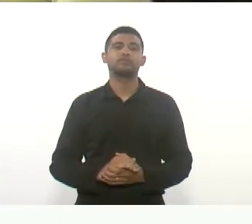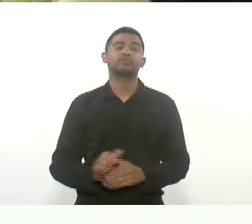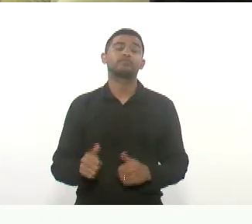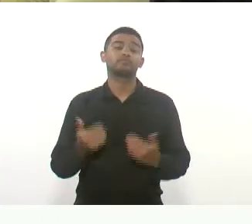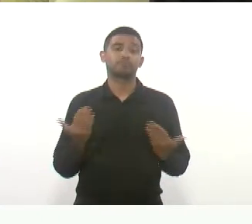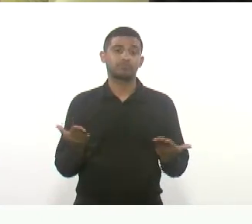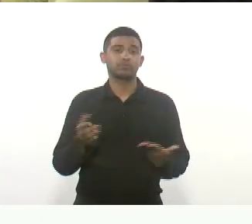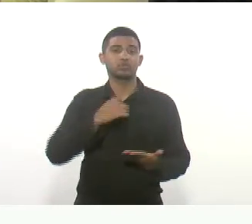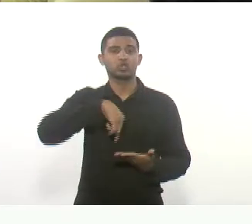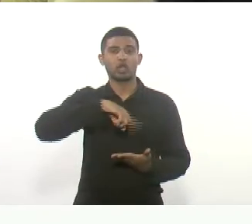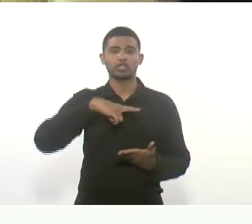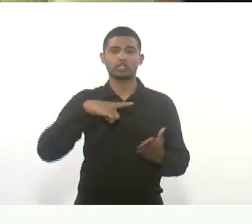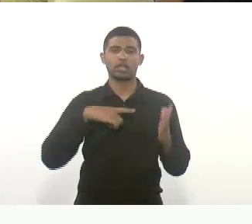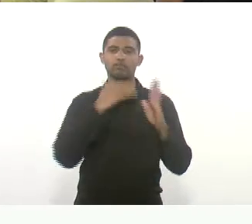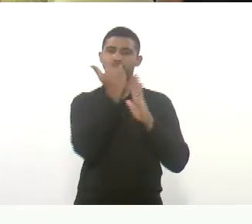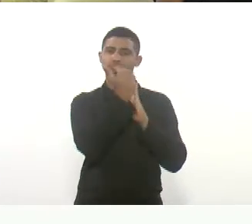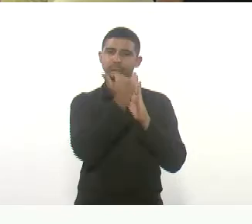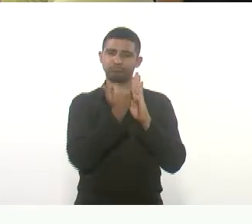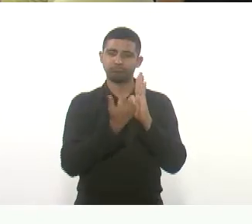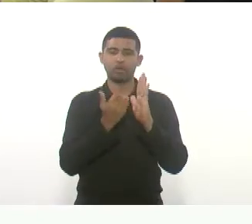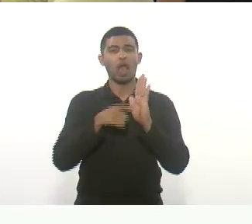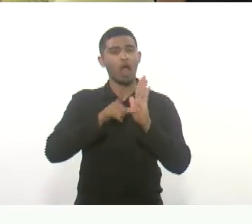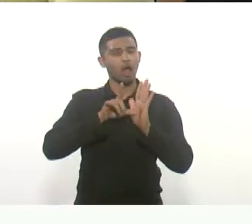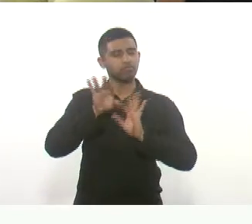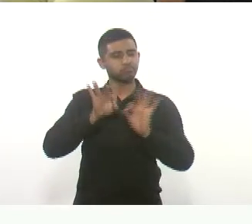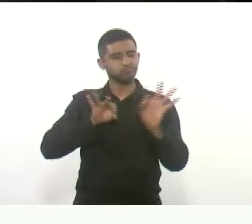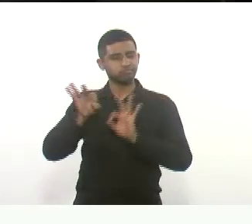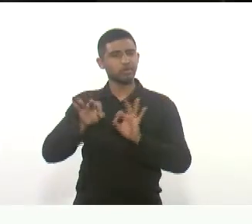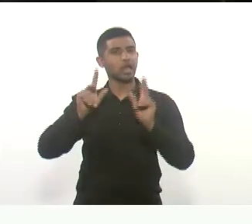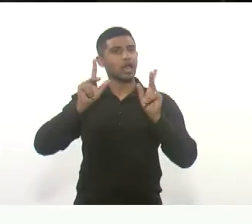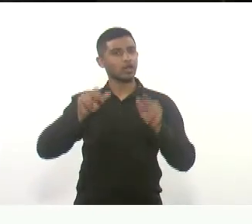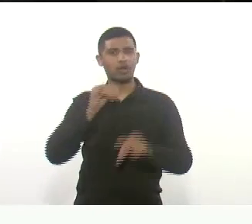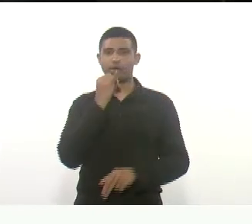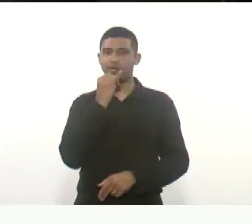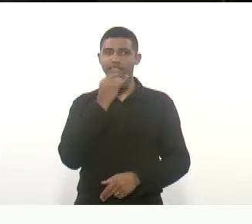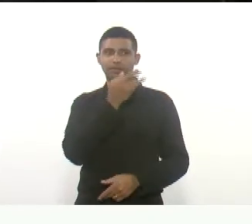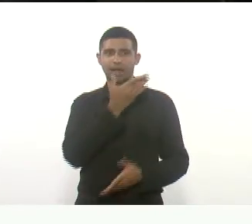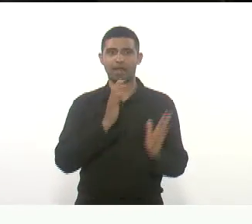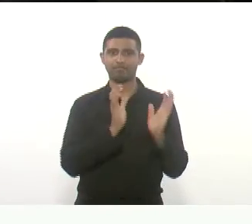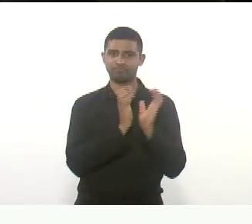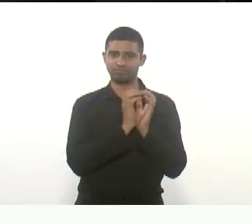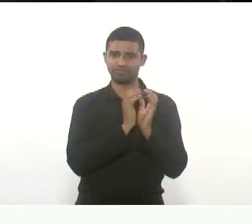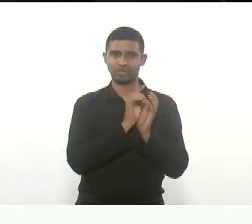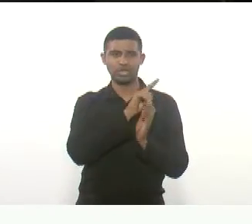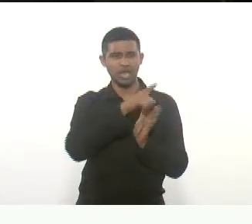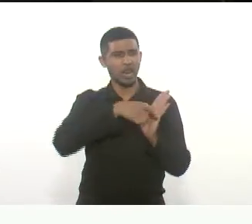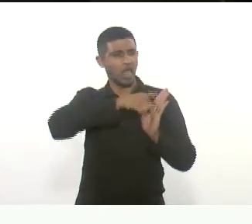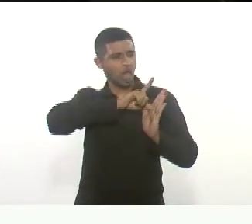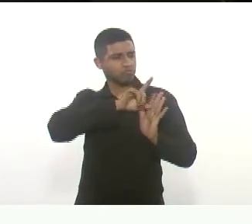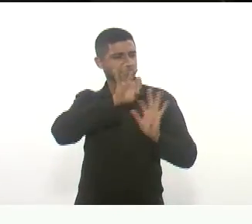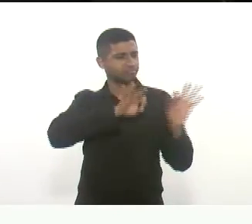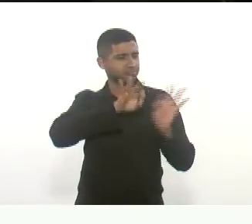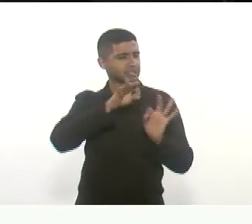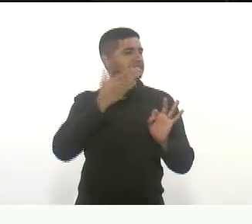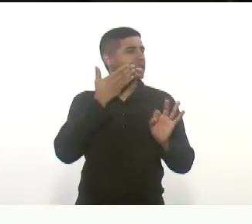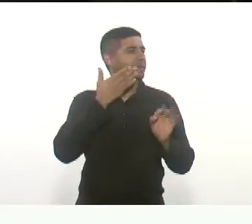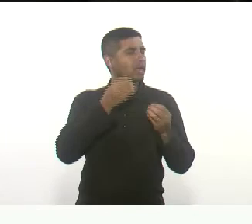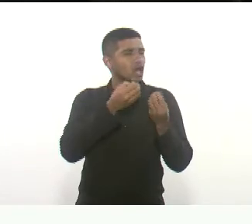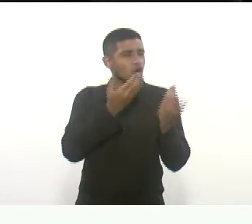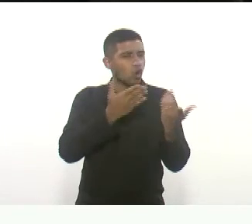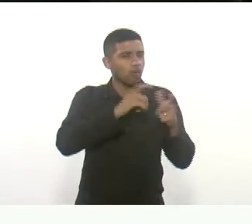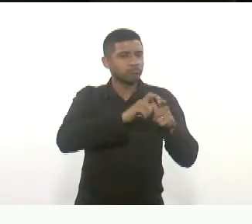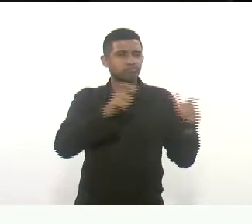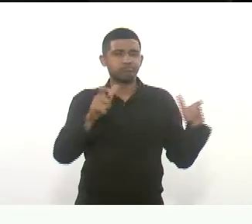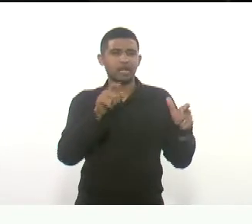quando a gente faz um programa muito bem planejado e pensado, como foi, por exemplo, o caso de Pernambuco, né, que planejou muito bem a expansão, por exemplo, das escolas de